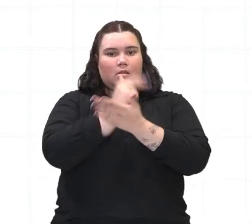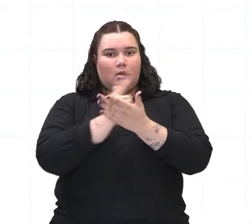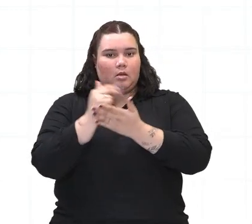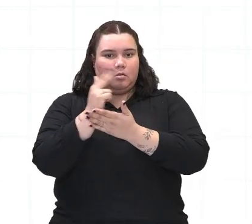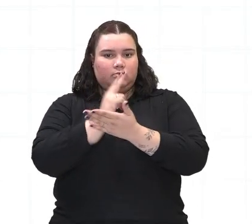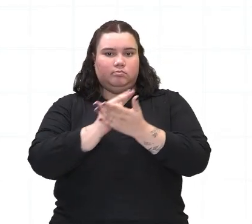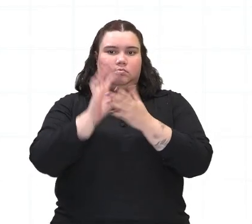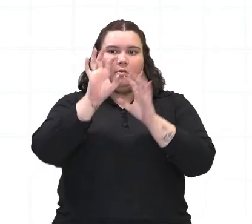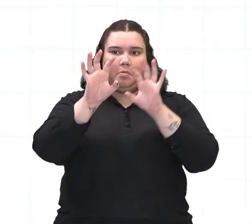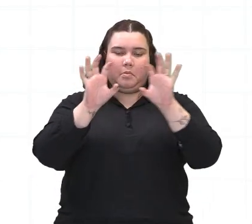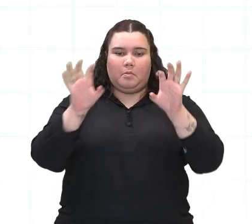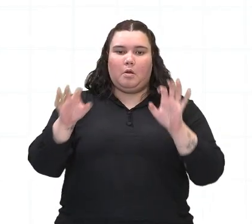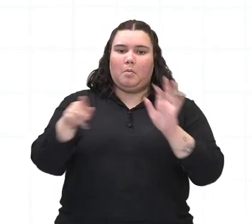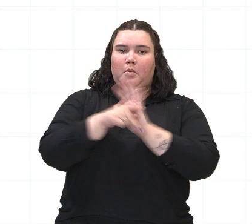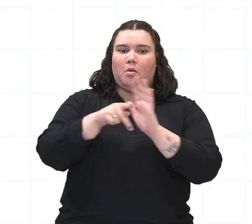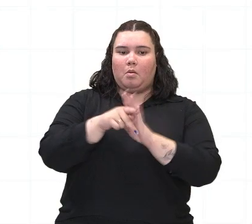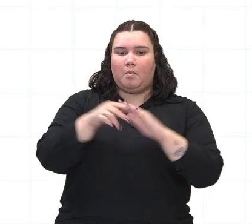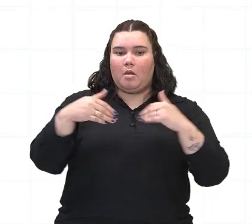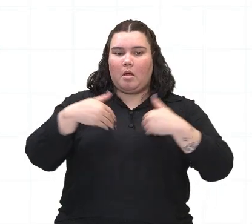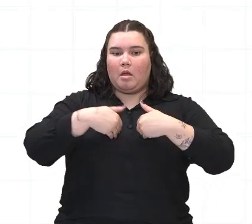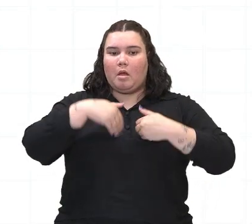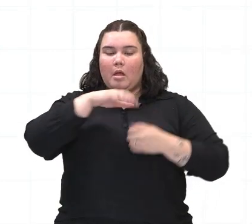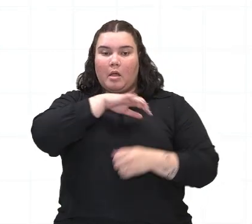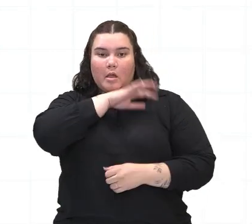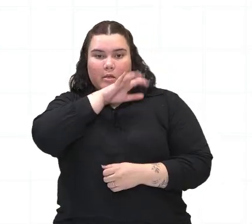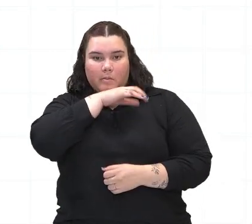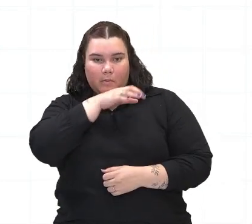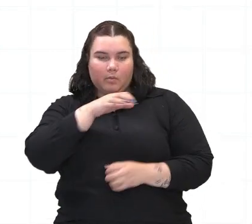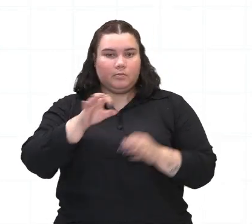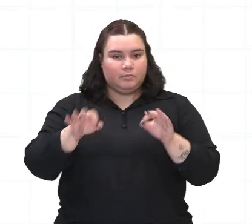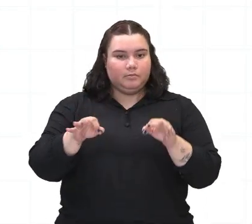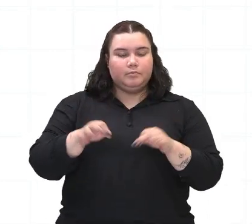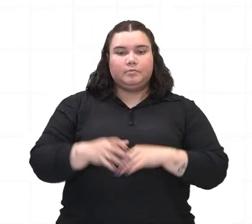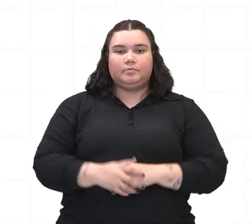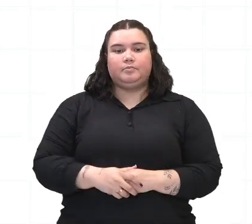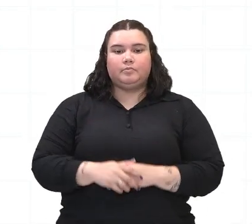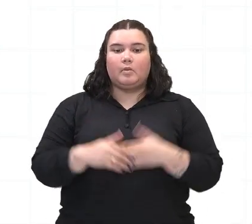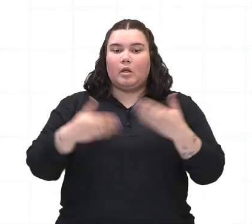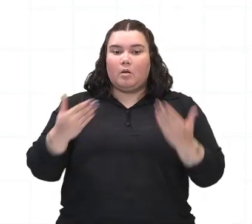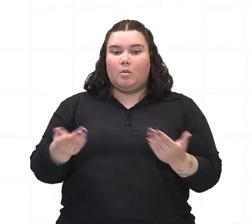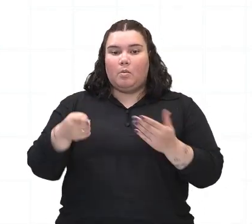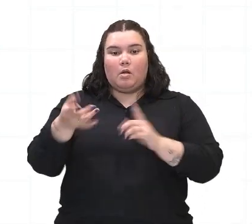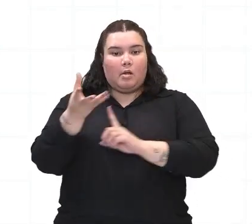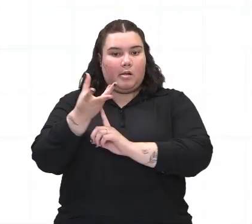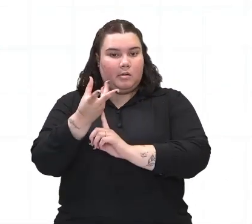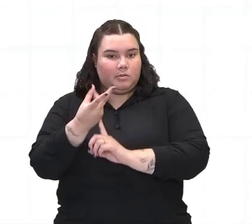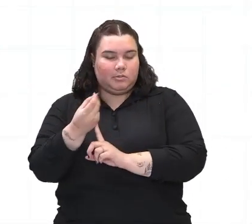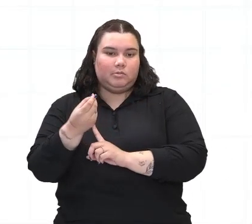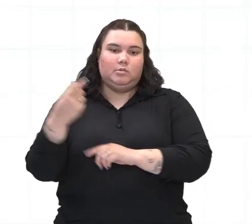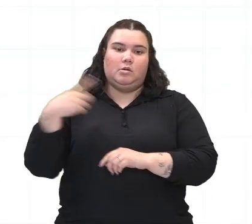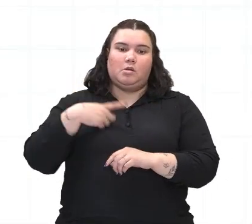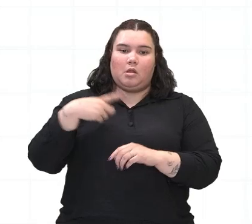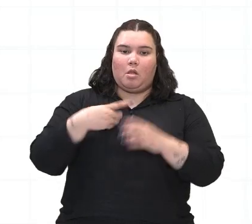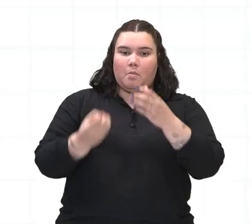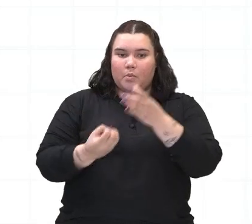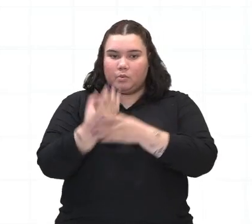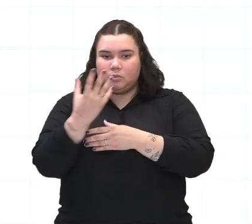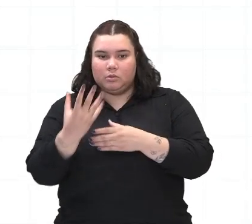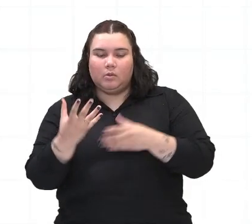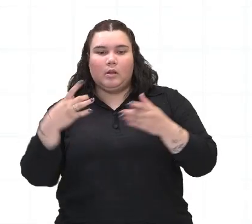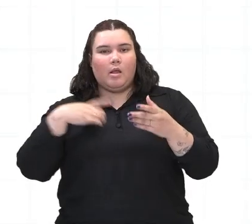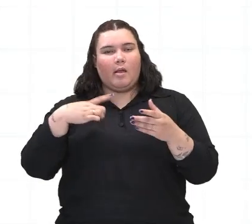desses animais que que ele encontrava então muito da produção artística a gente fala que teve a gente tem